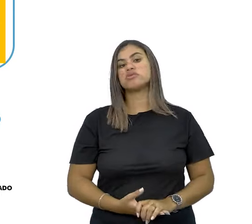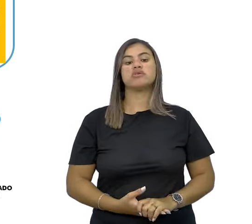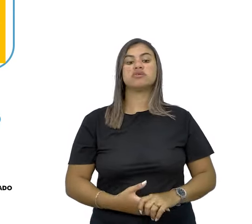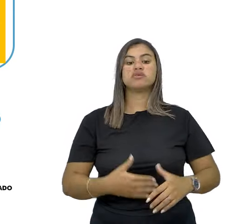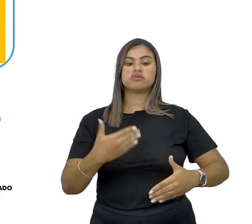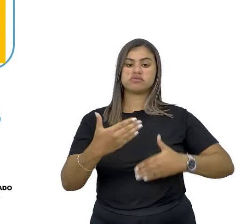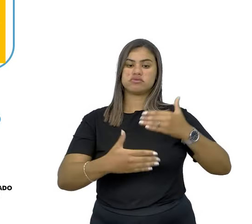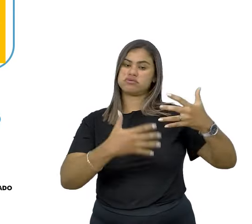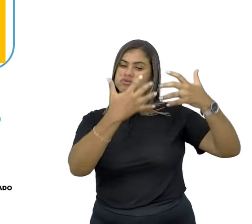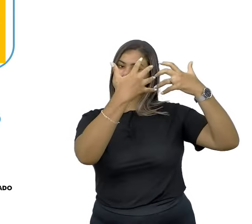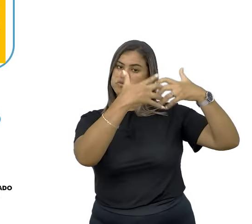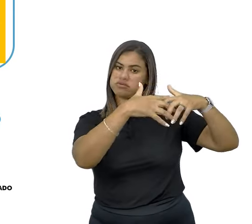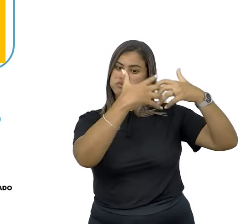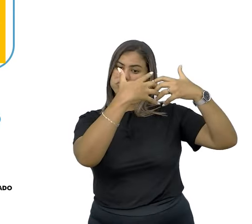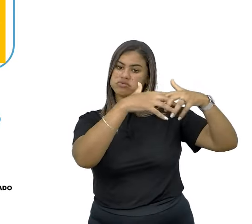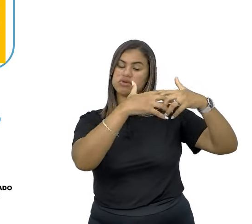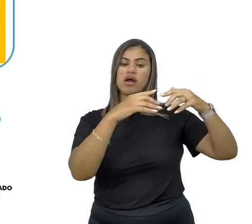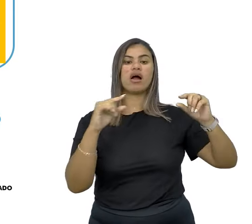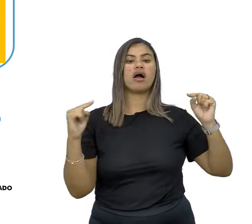que envolvem, às vezes,